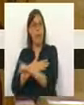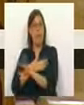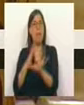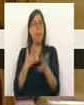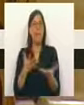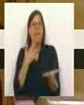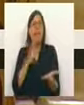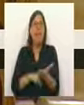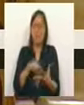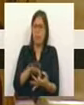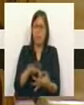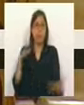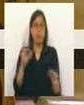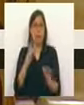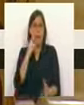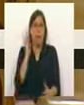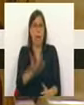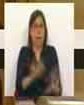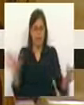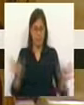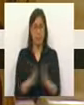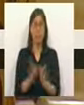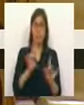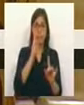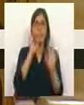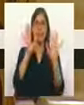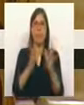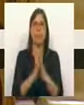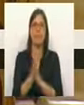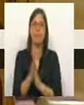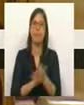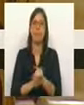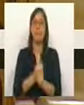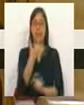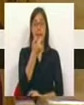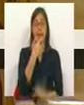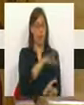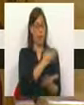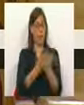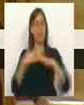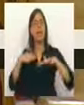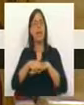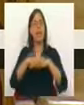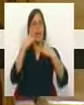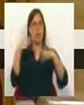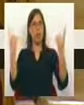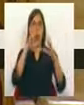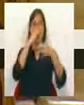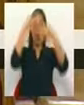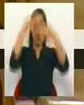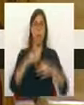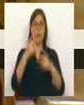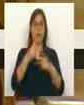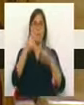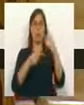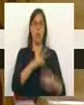qualquer adesão à realidade. Aliás, como sempre. Se não, vejamos. Desde 25 de Abril que a rede pública é oficialmente